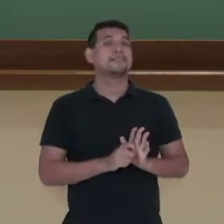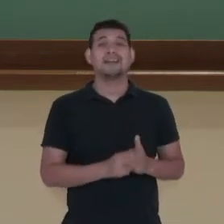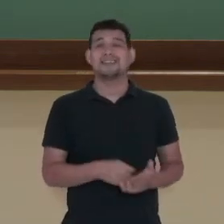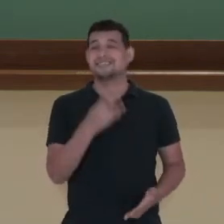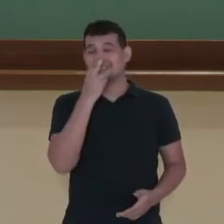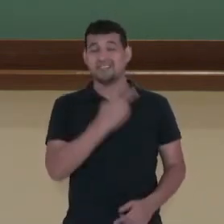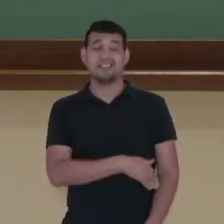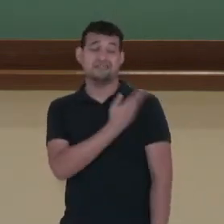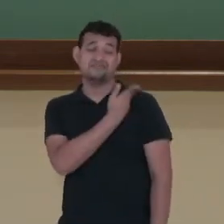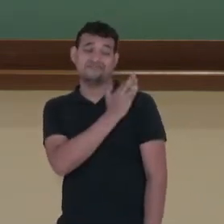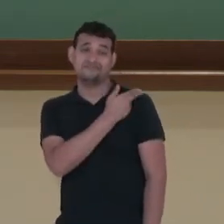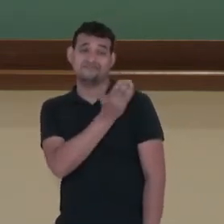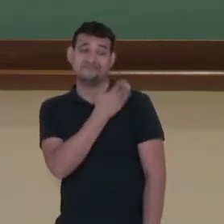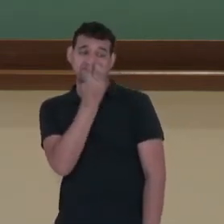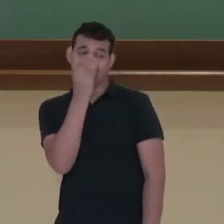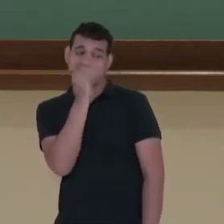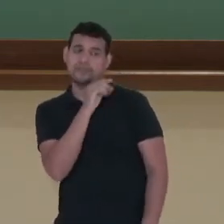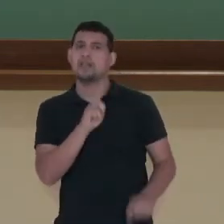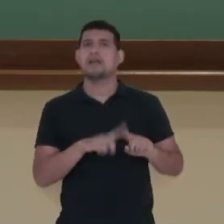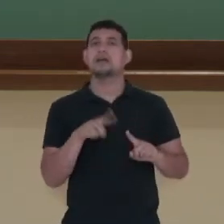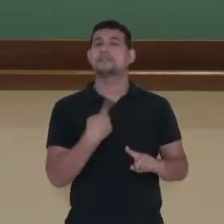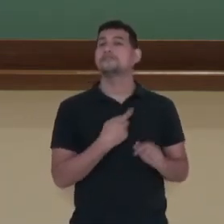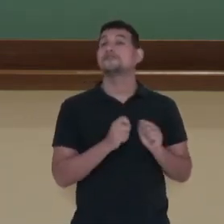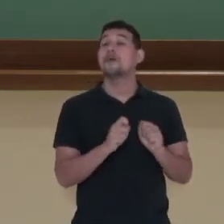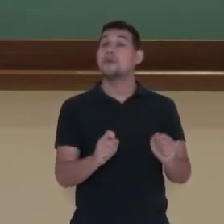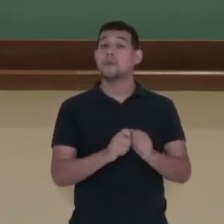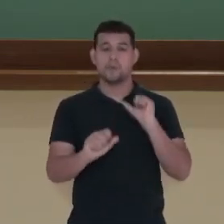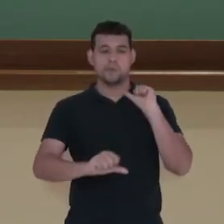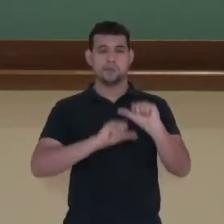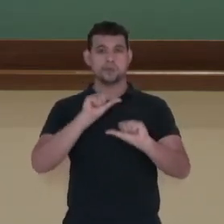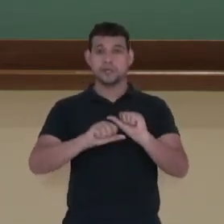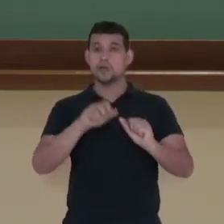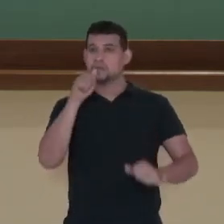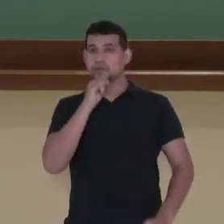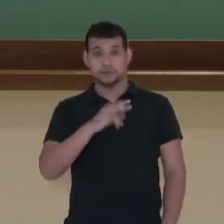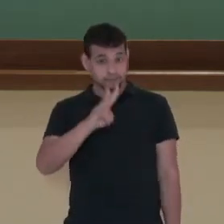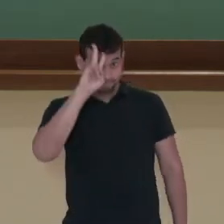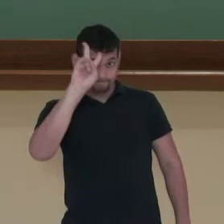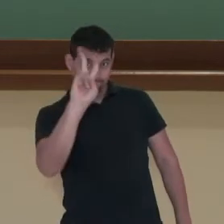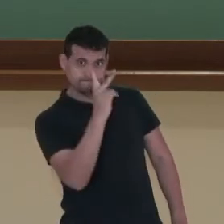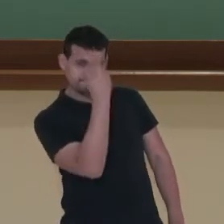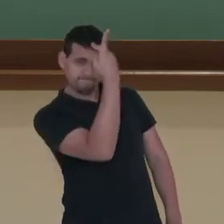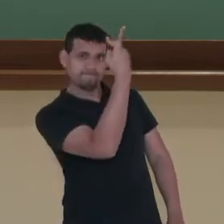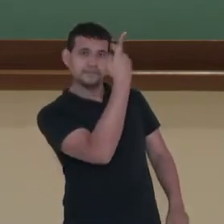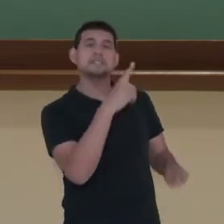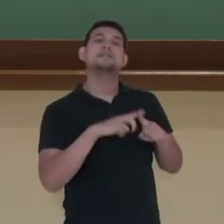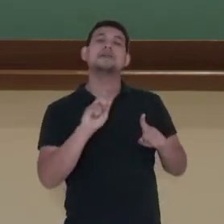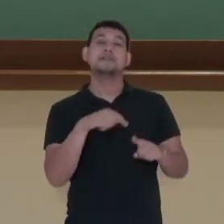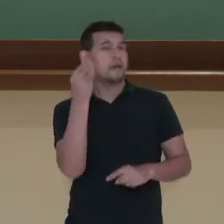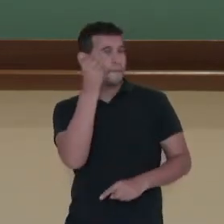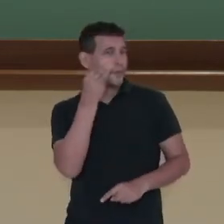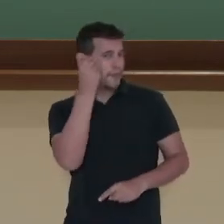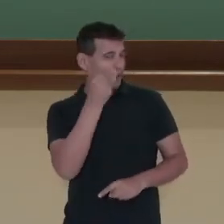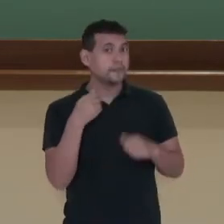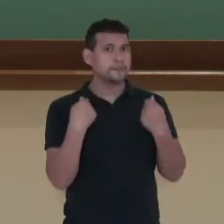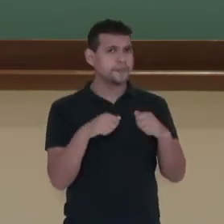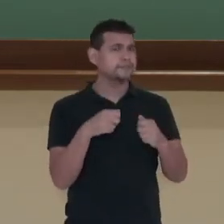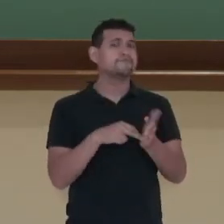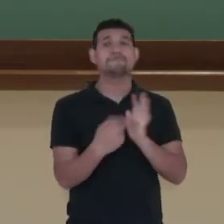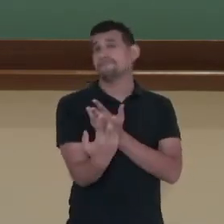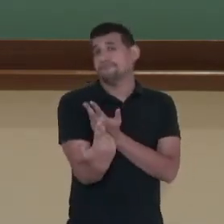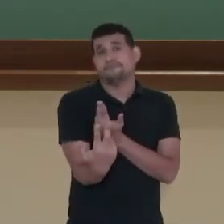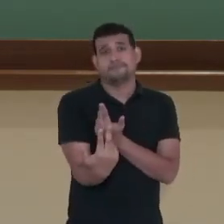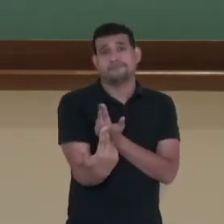preconceito que nós temos e que nós só vamos quebrar esse preconceito se a gente experimentar. É a